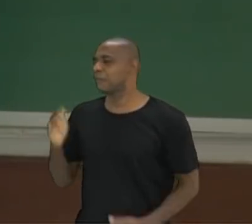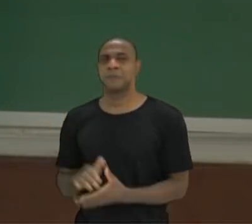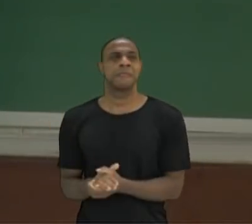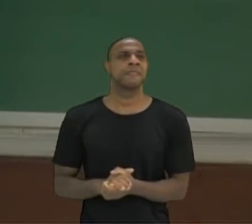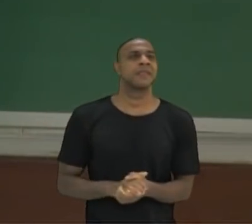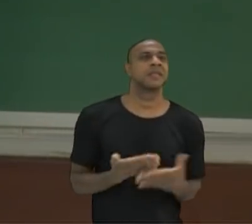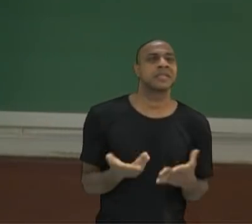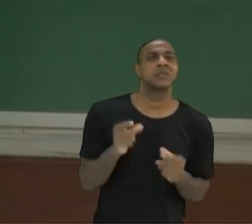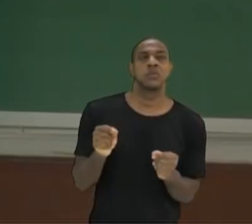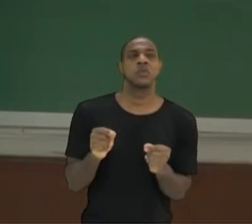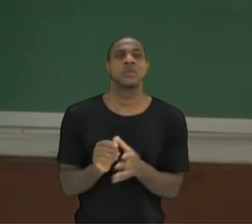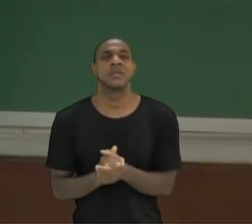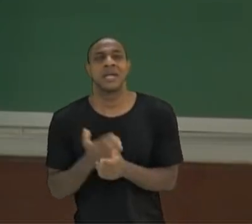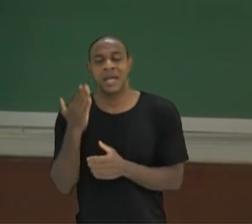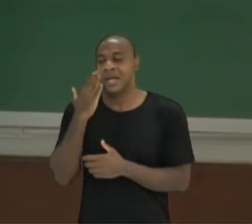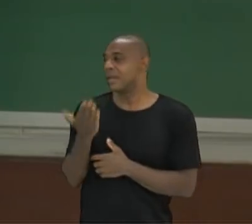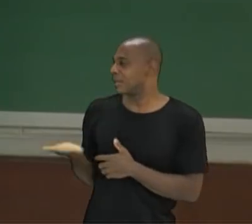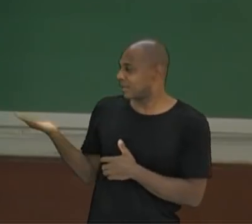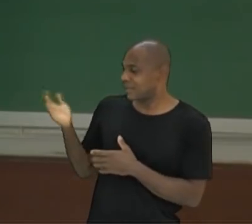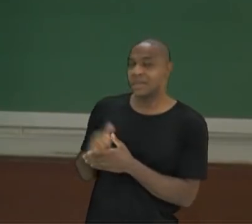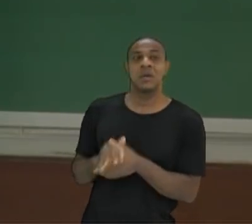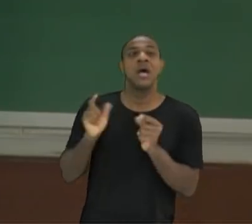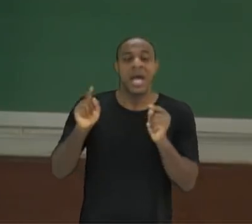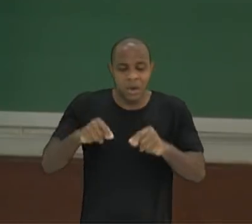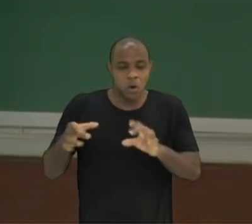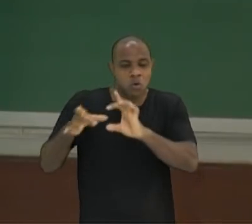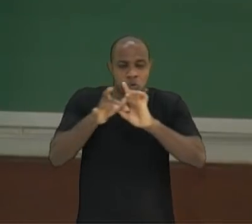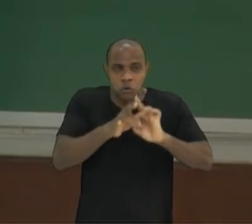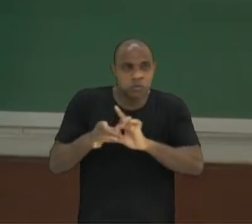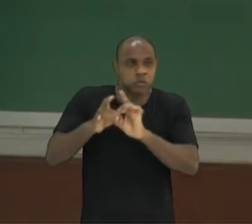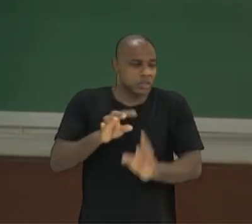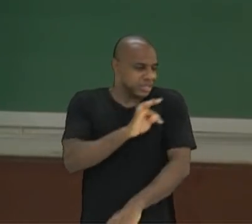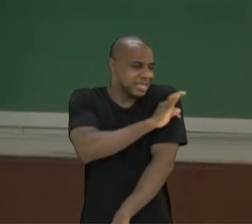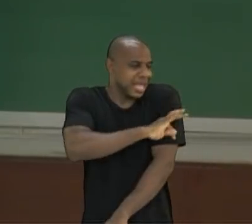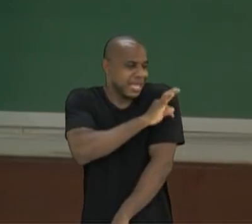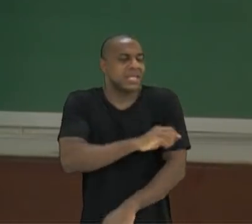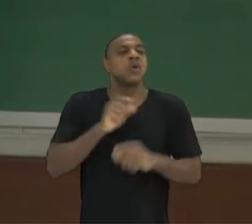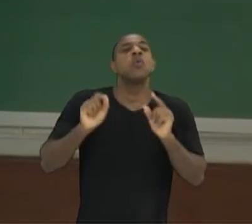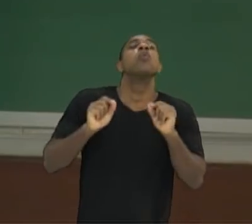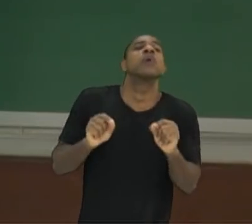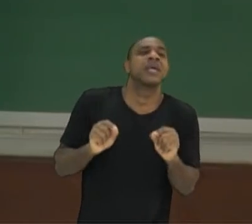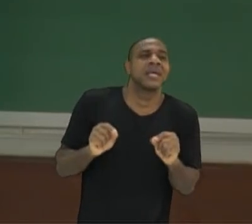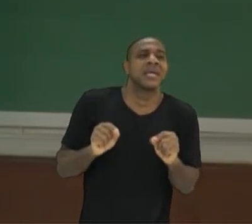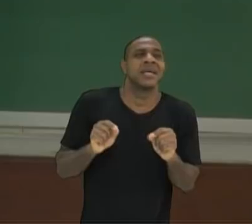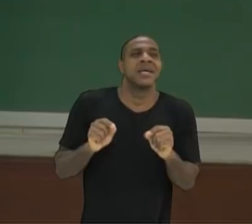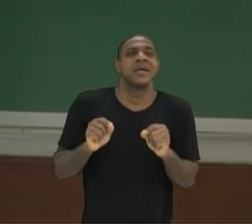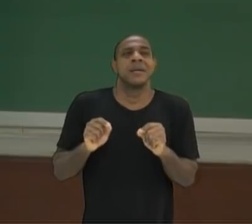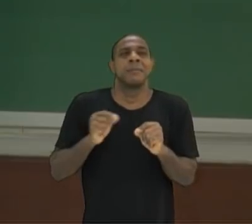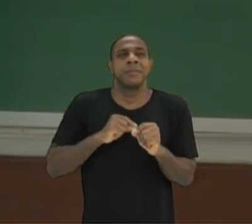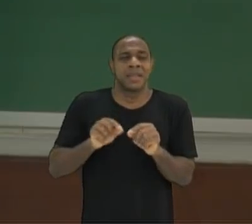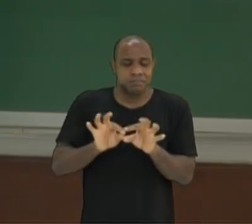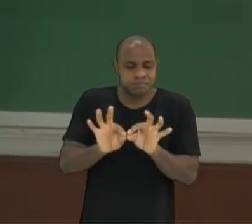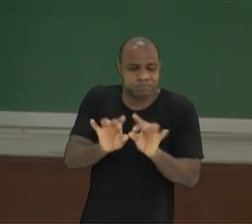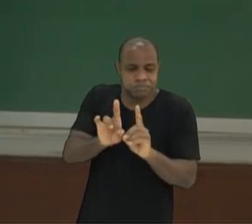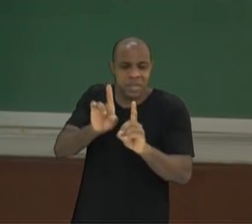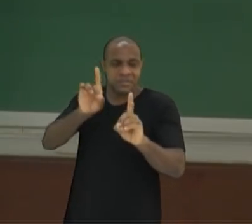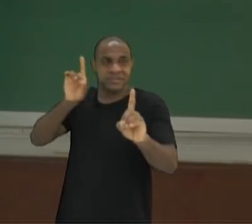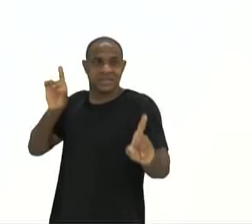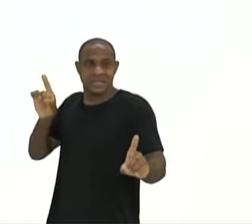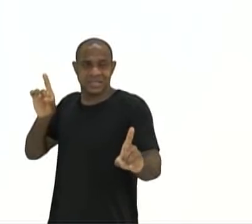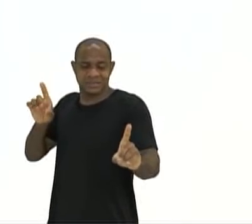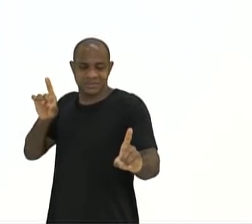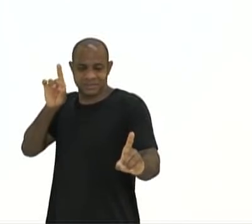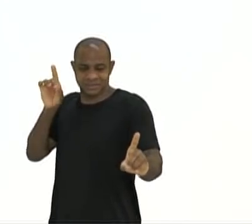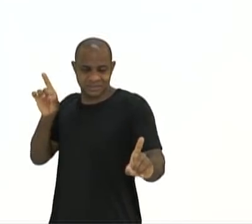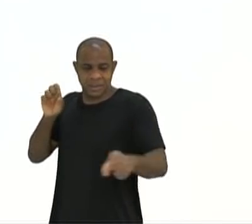seguinte, que sensoriamento remoto é um conjunto de técnicas para registro à distância da energia